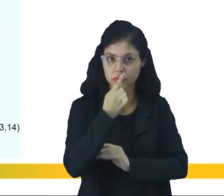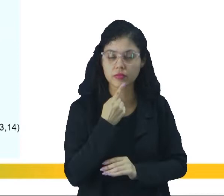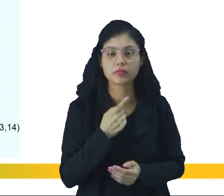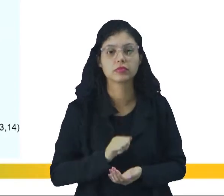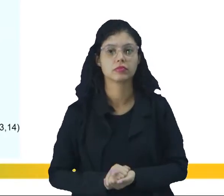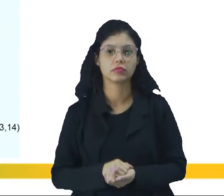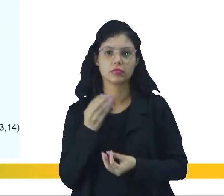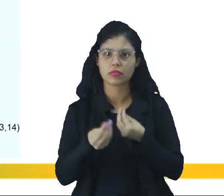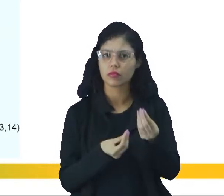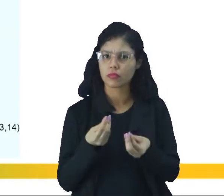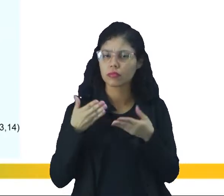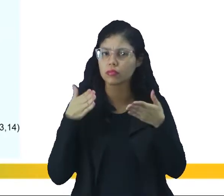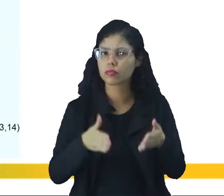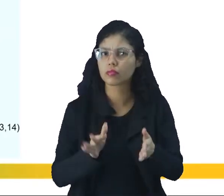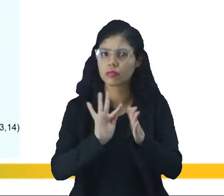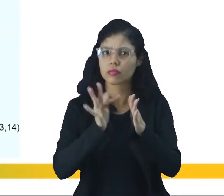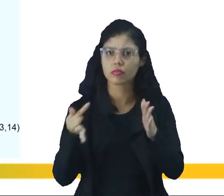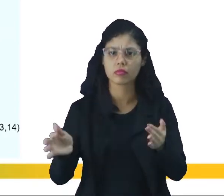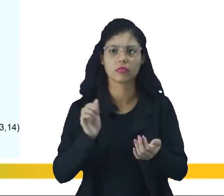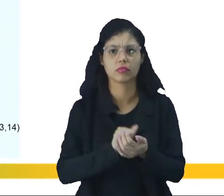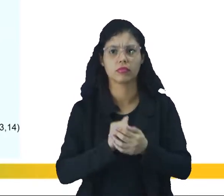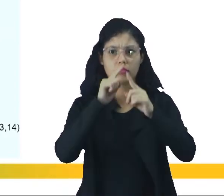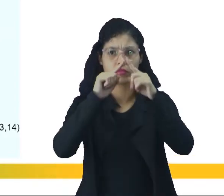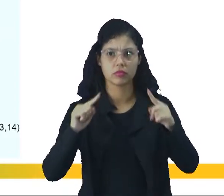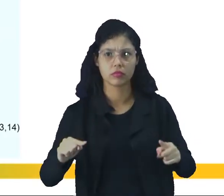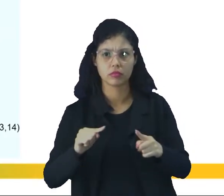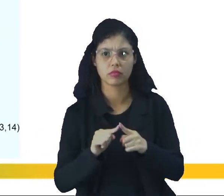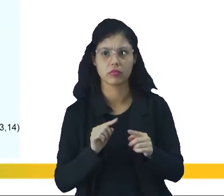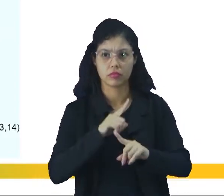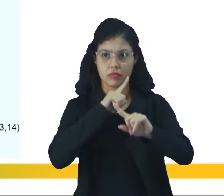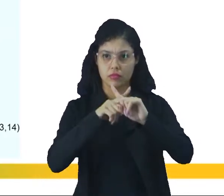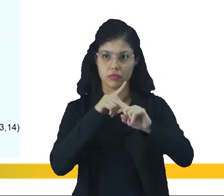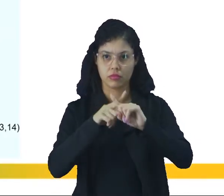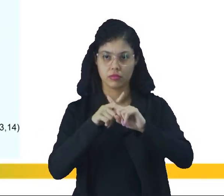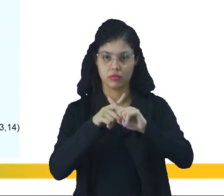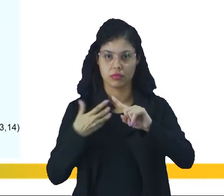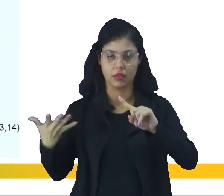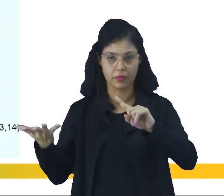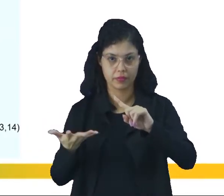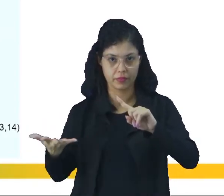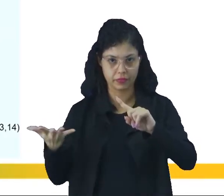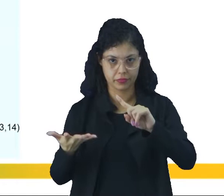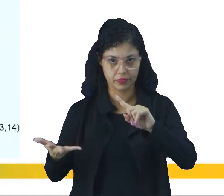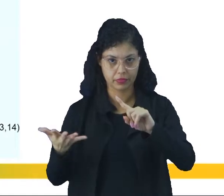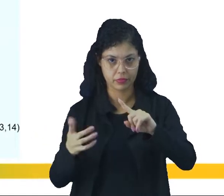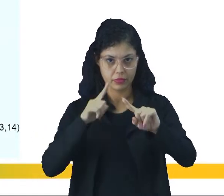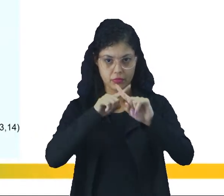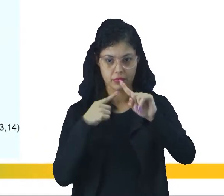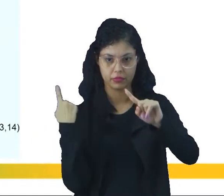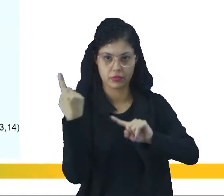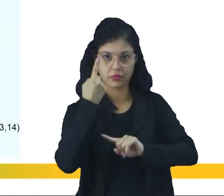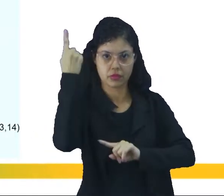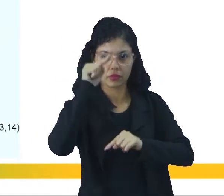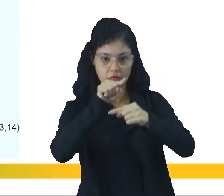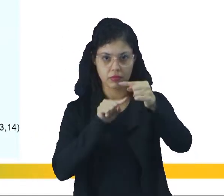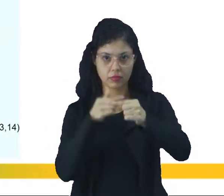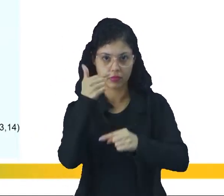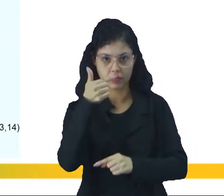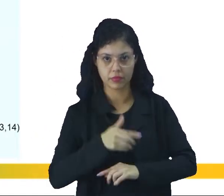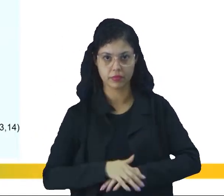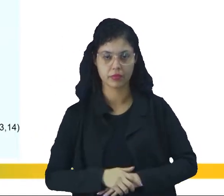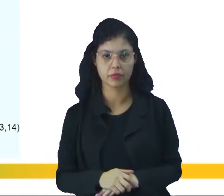figura. Como é que eu chego em fórmulas? Se eu falar em triângulo, eu vou multiplicar a base vezes a altura e dividir por